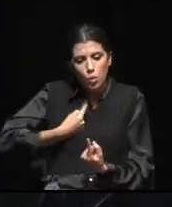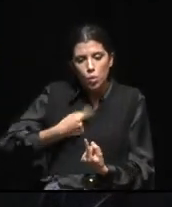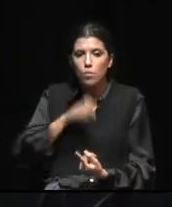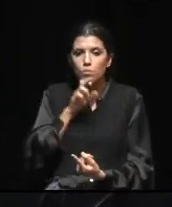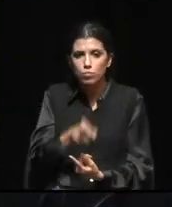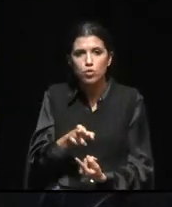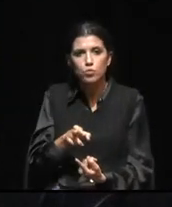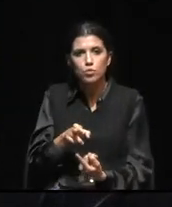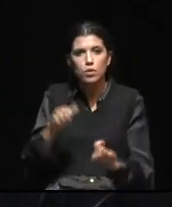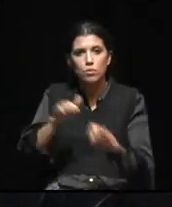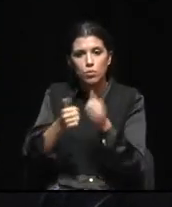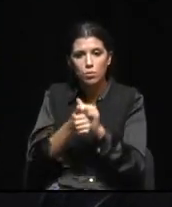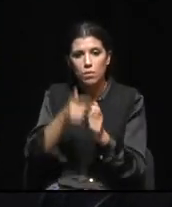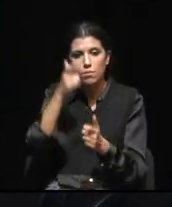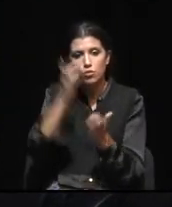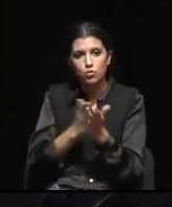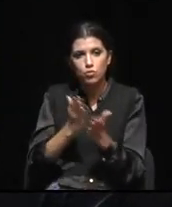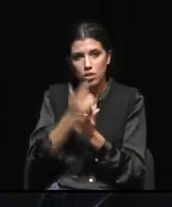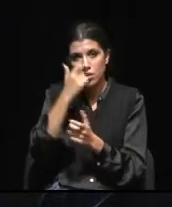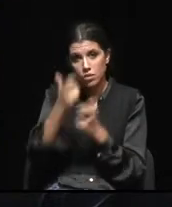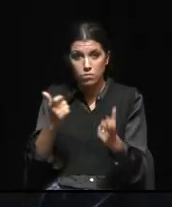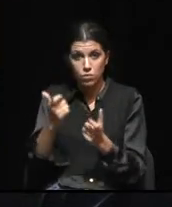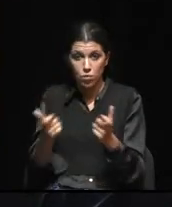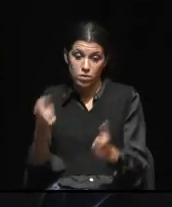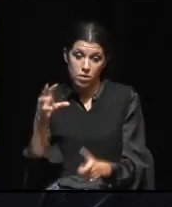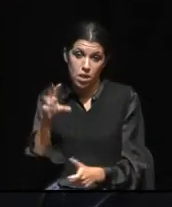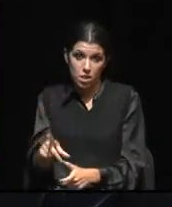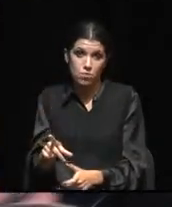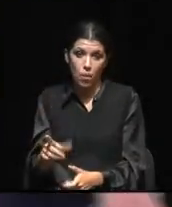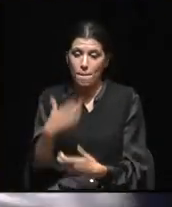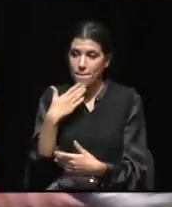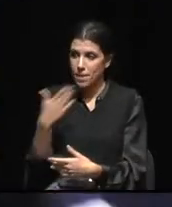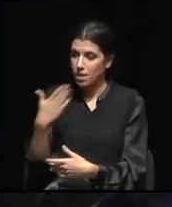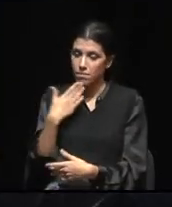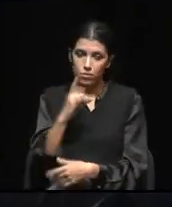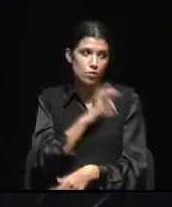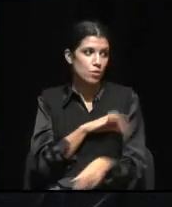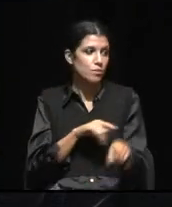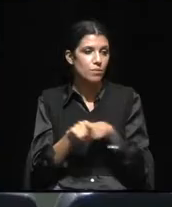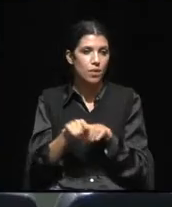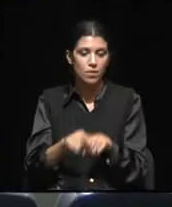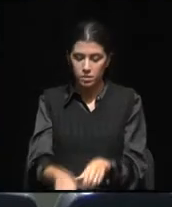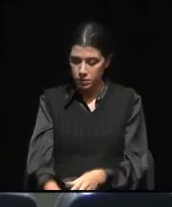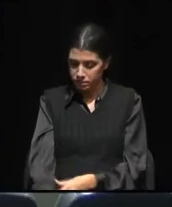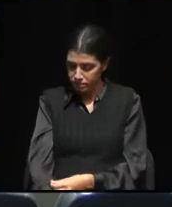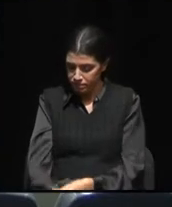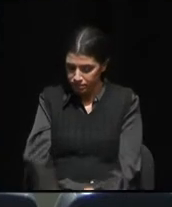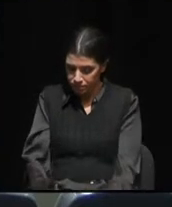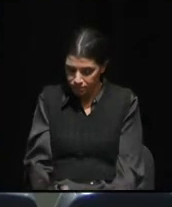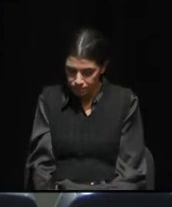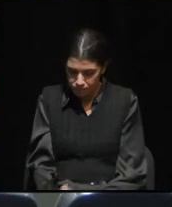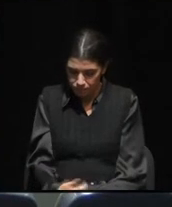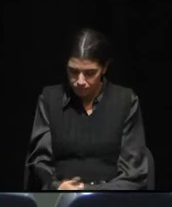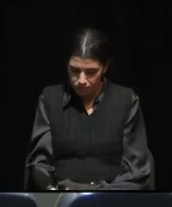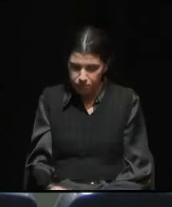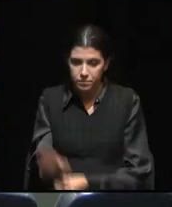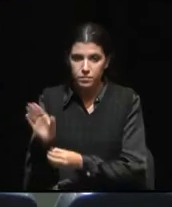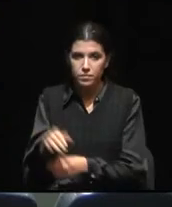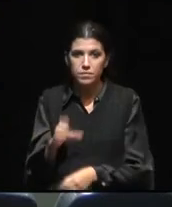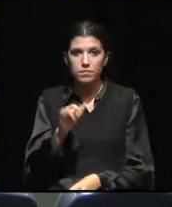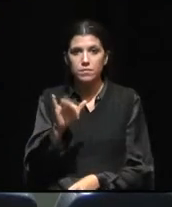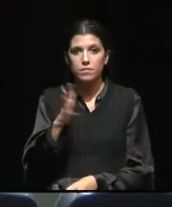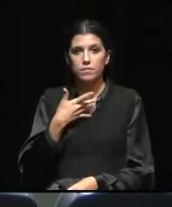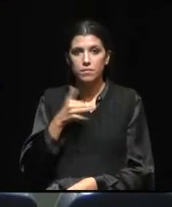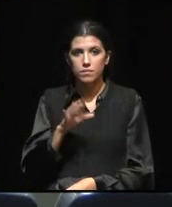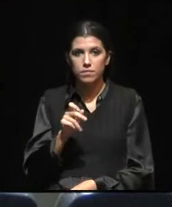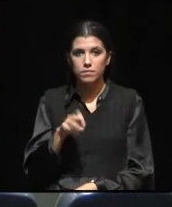problema aos estudantes lisboetas Muito obrigado Muito obrigada senhor Deputado chamo a deputada Cláudia